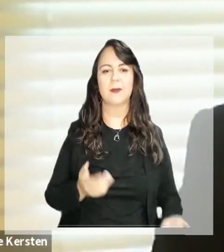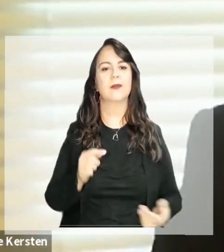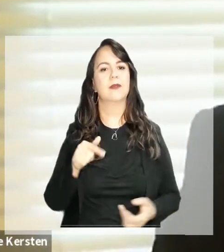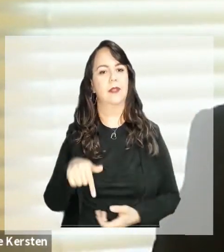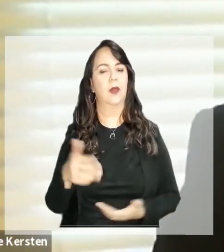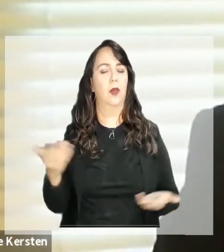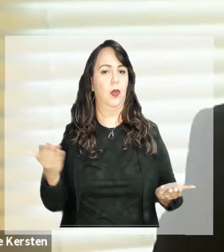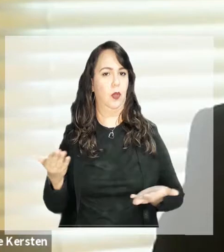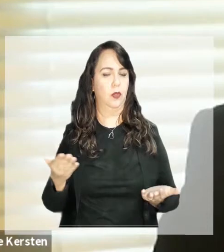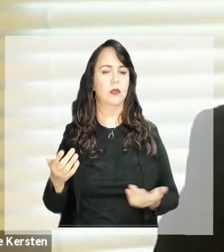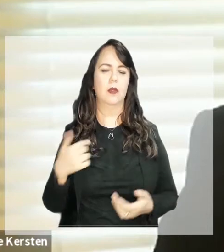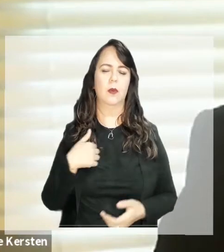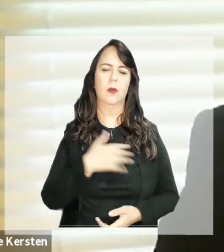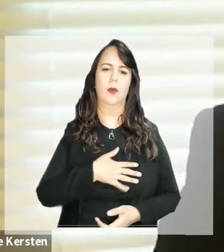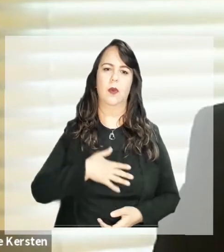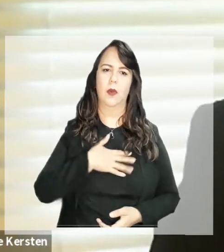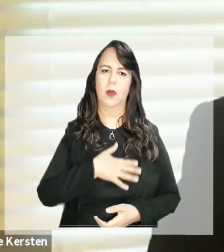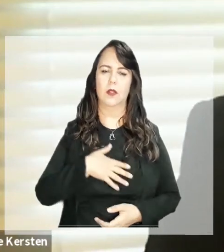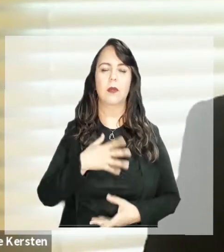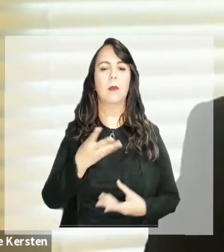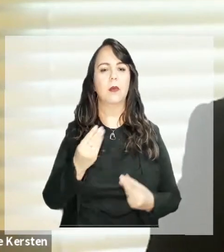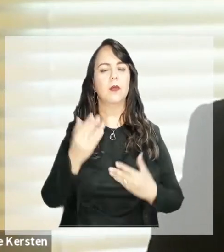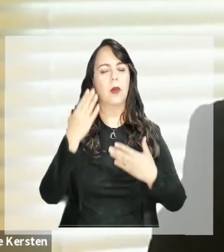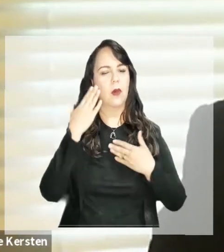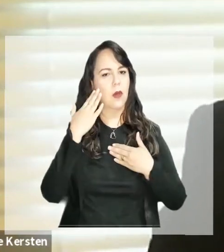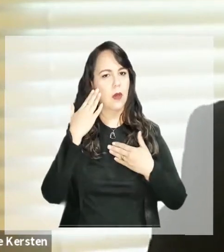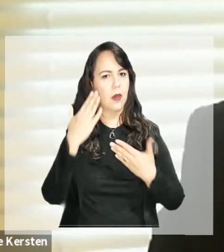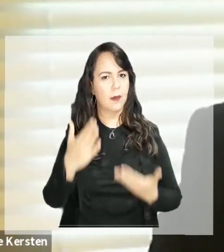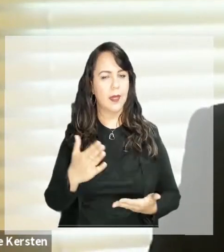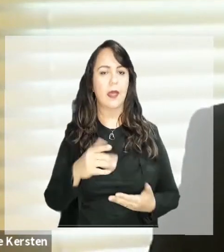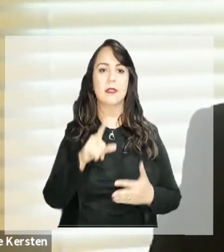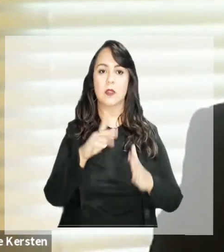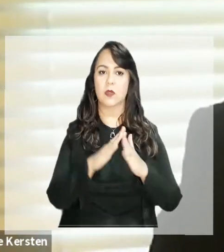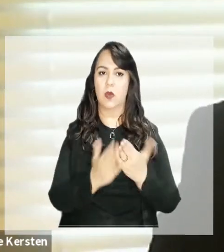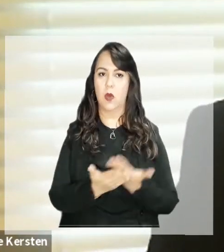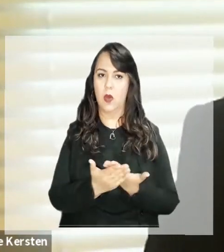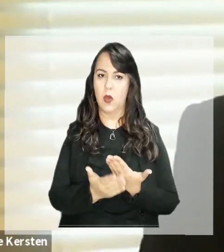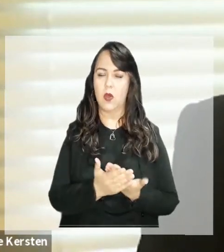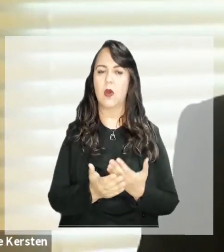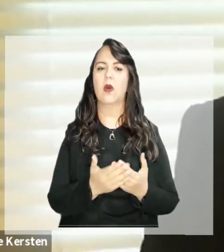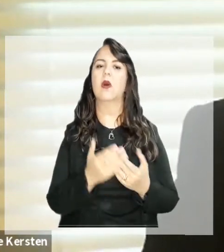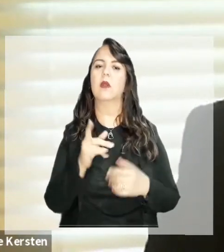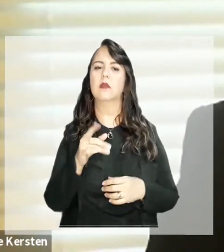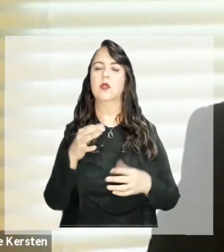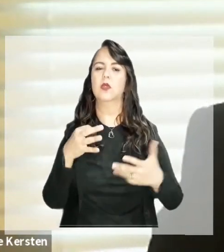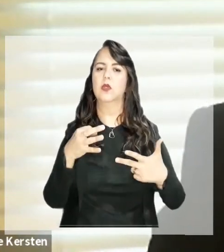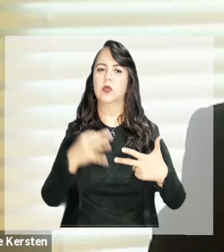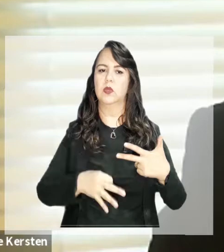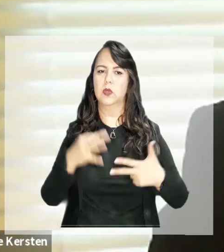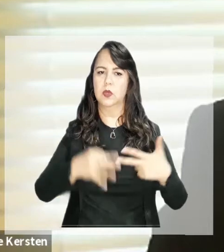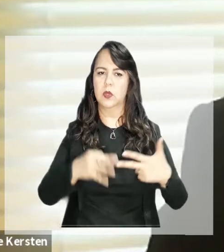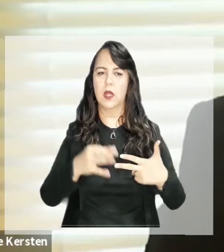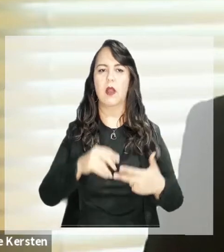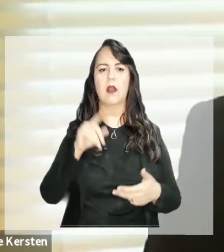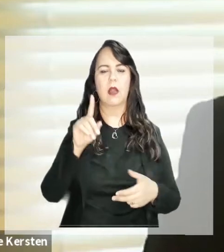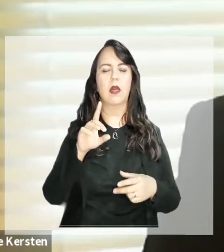um agradecimento à escola, na pessoa do desembargador Jorge, do coordenador Dr. Fabrício